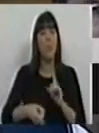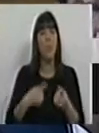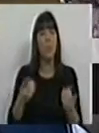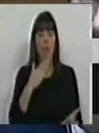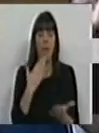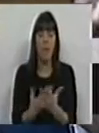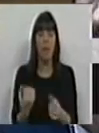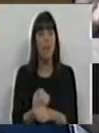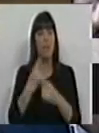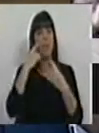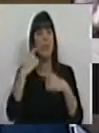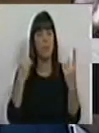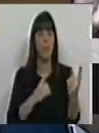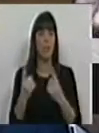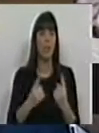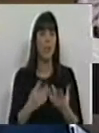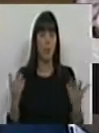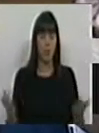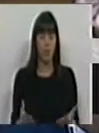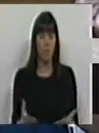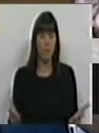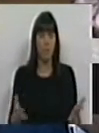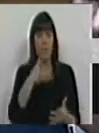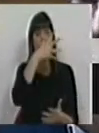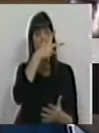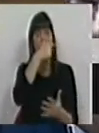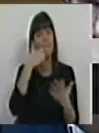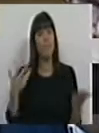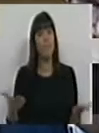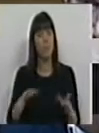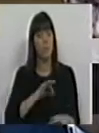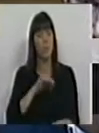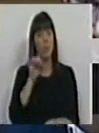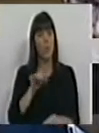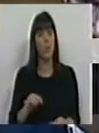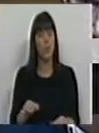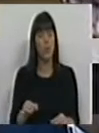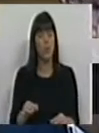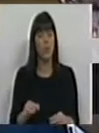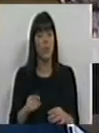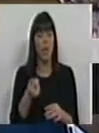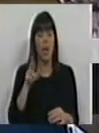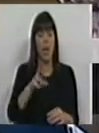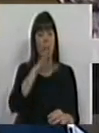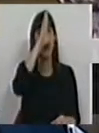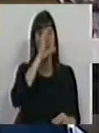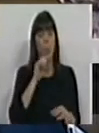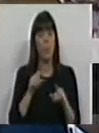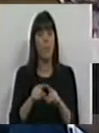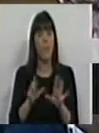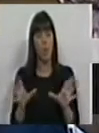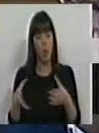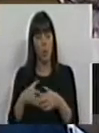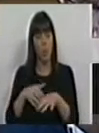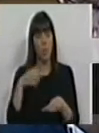é prestar um serviço público de transportes. E, infelizmente, os senhores, o anterior governo e